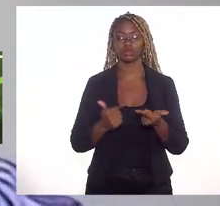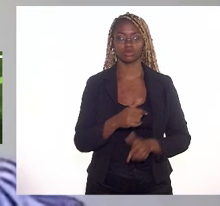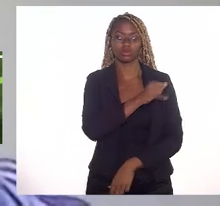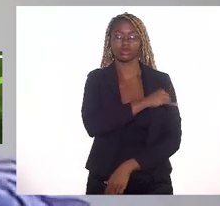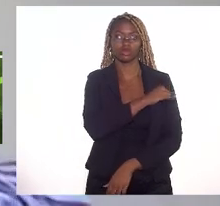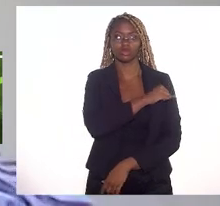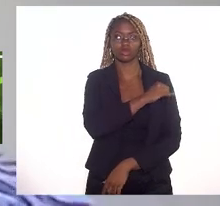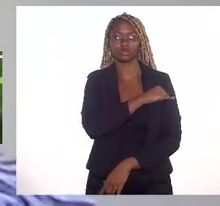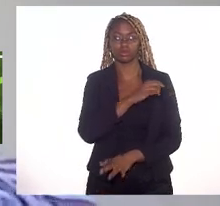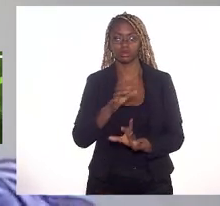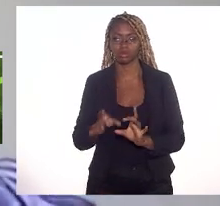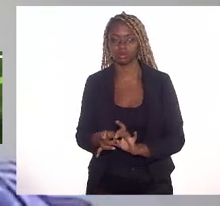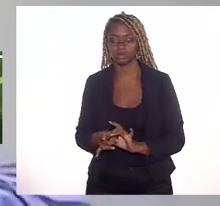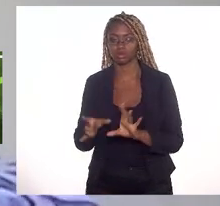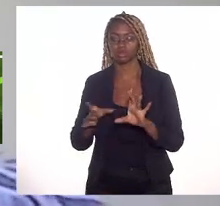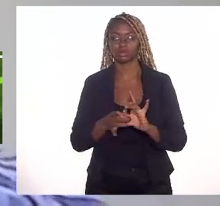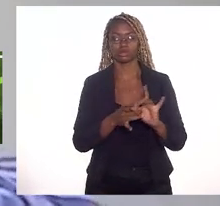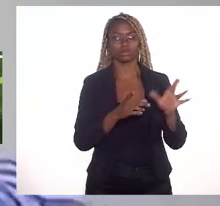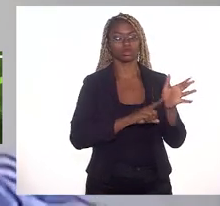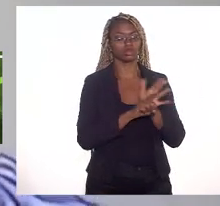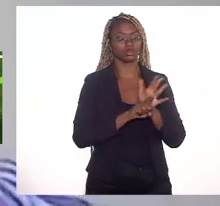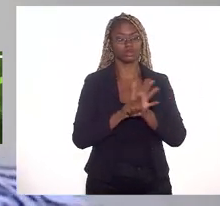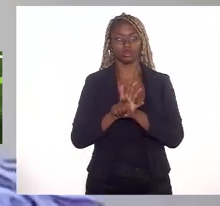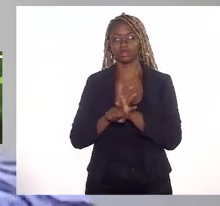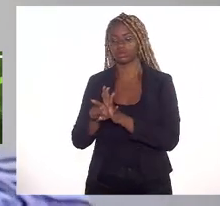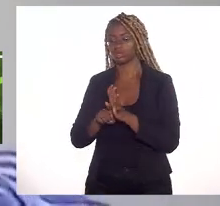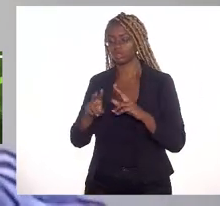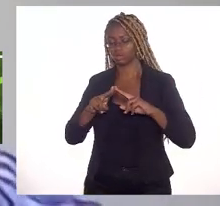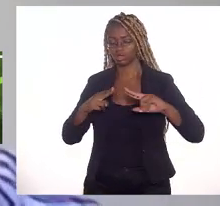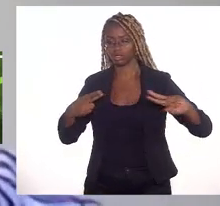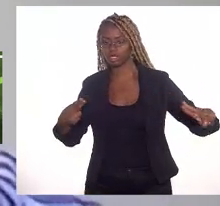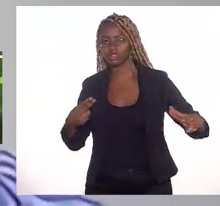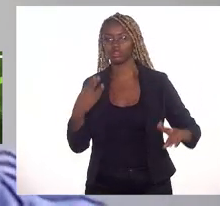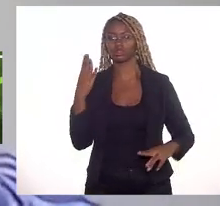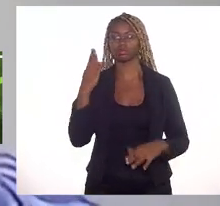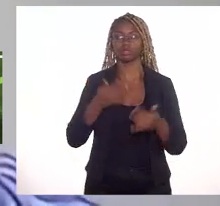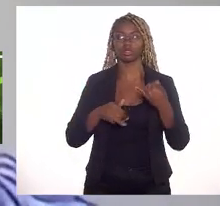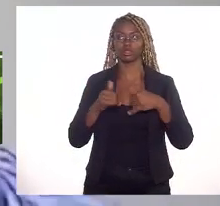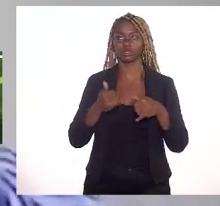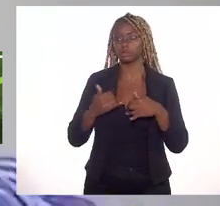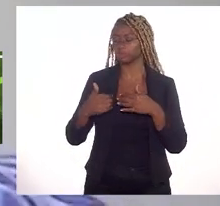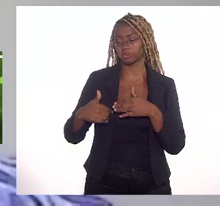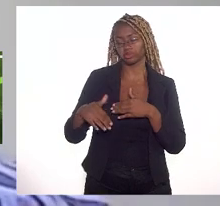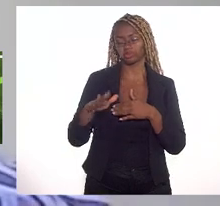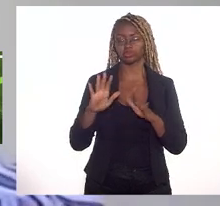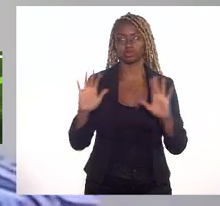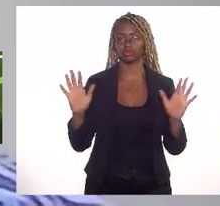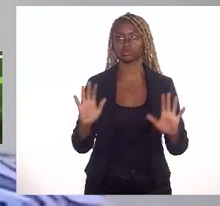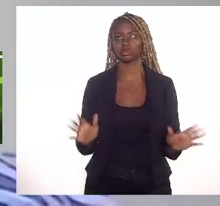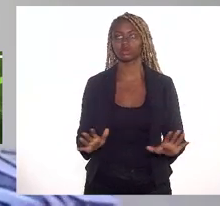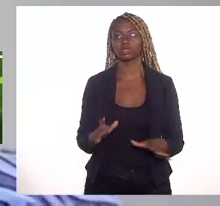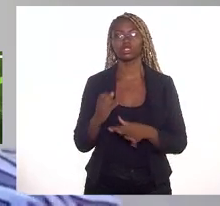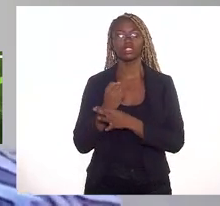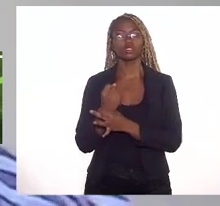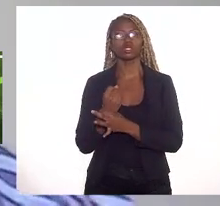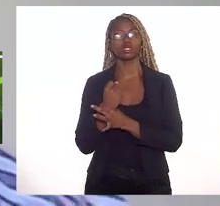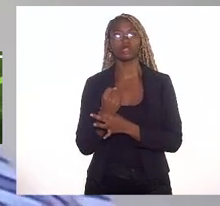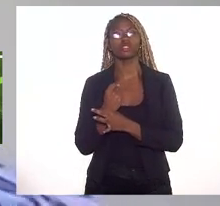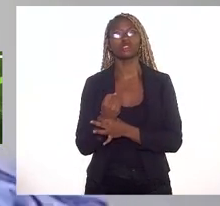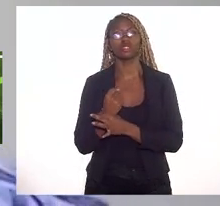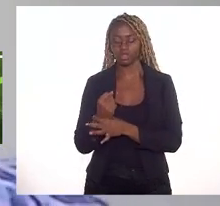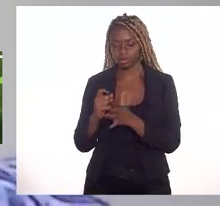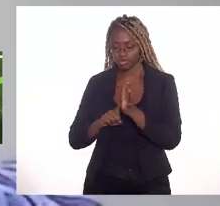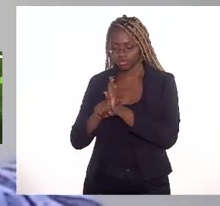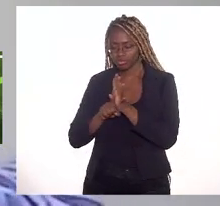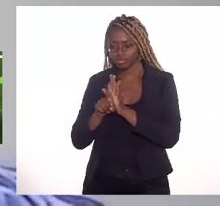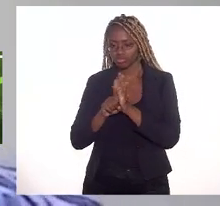para disponibilizar os exames genéticos, bioquímicos, enfim, que asseguram o diagnóstico precoce